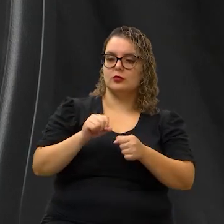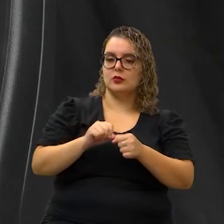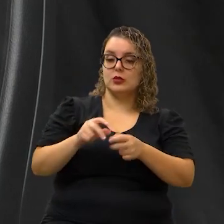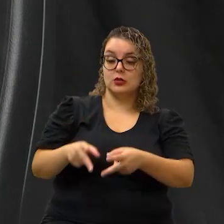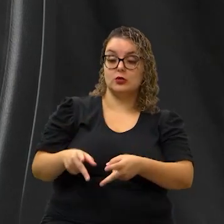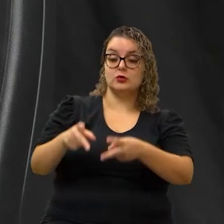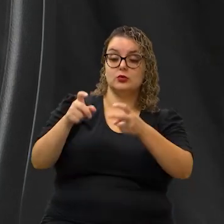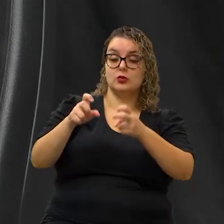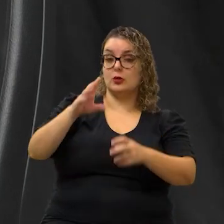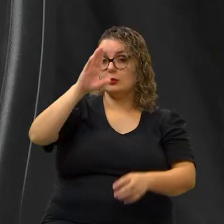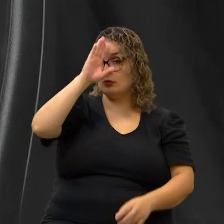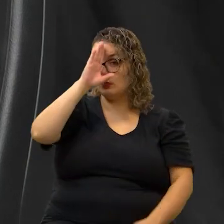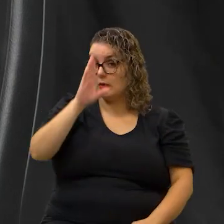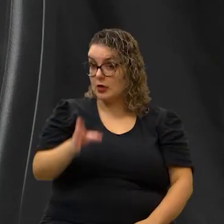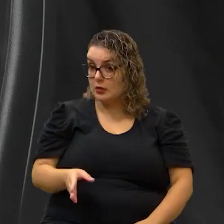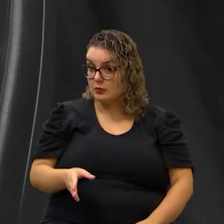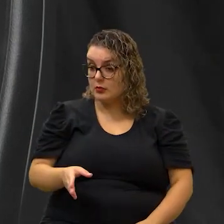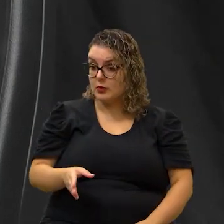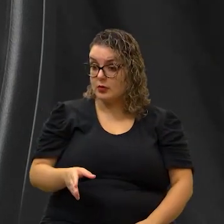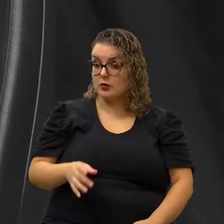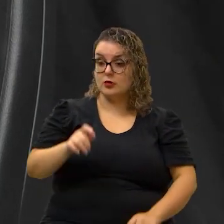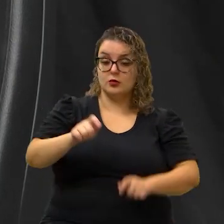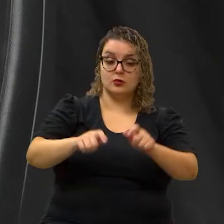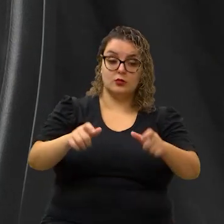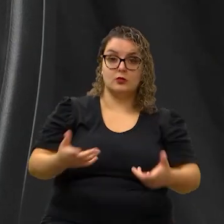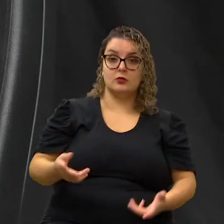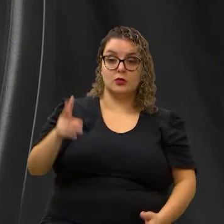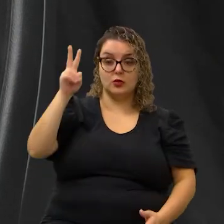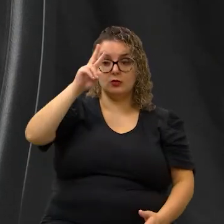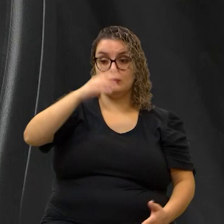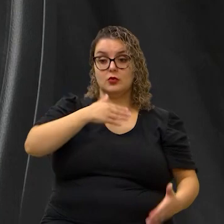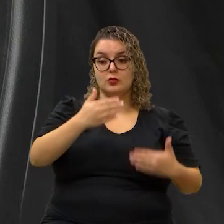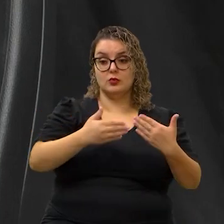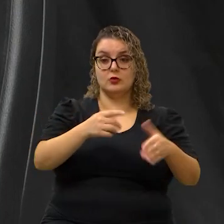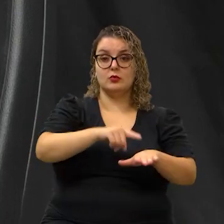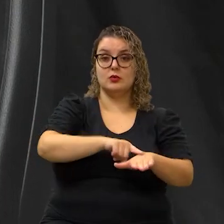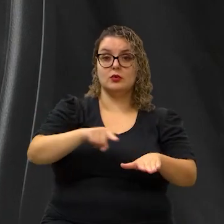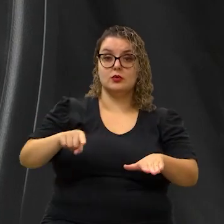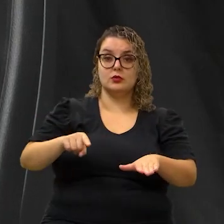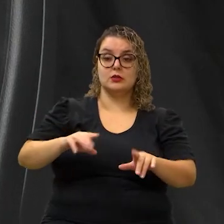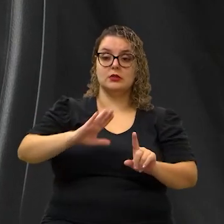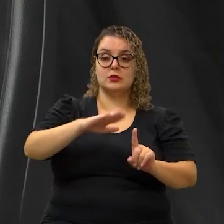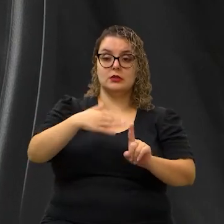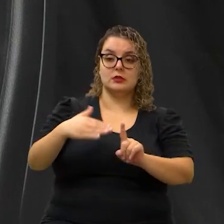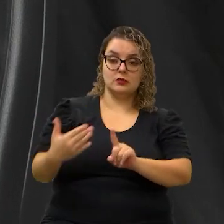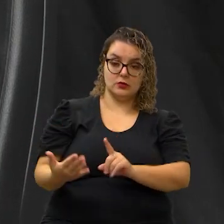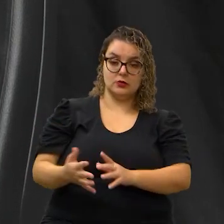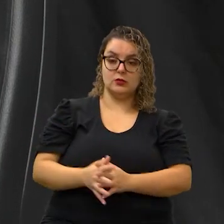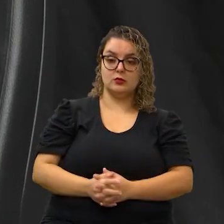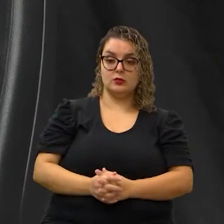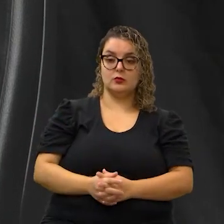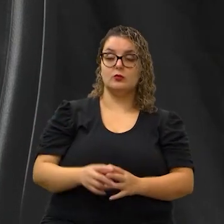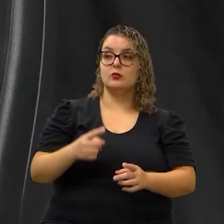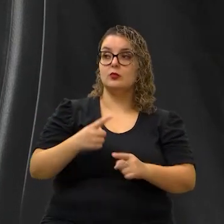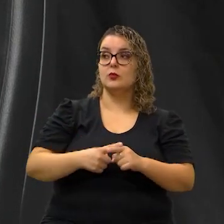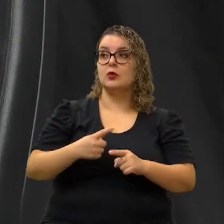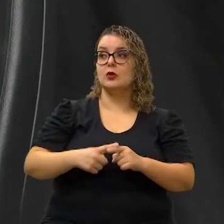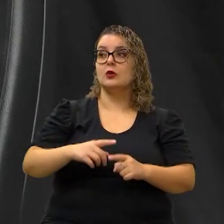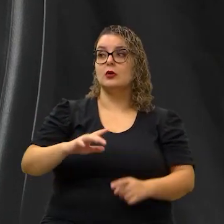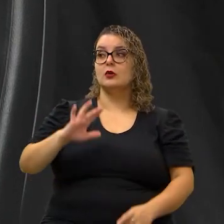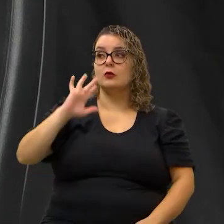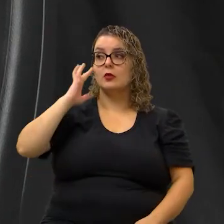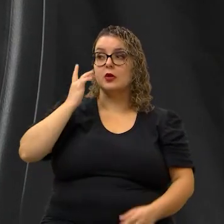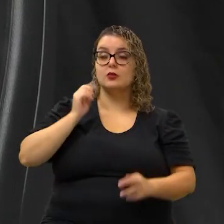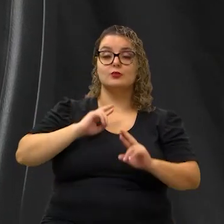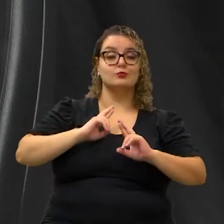vereador, fazer o reconhecimento principalmente de pessoas que historicamente foram excluídas dessas homenagens. Porque eu